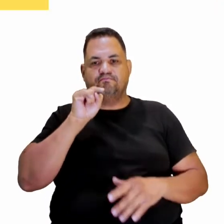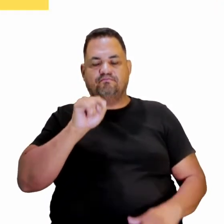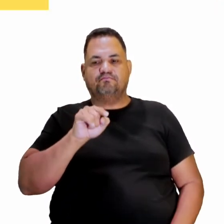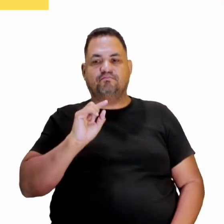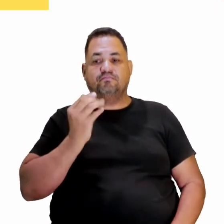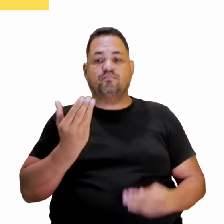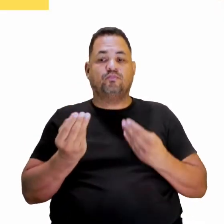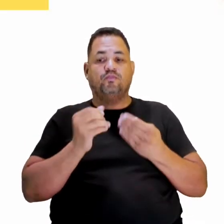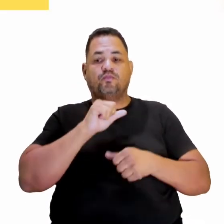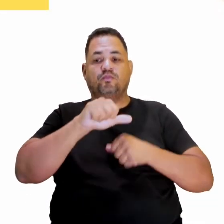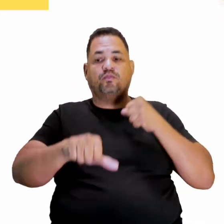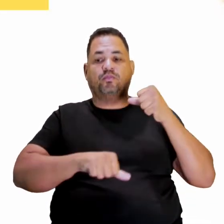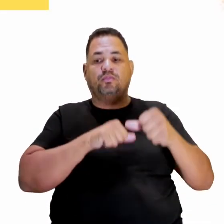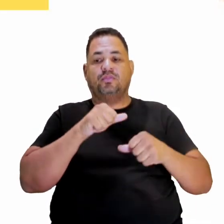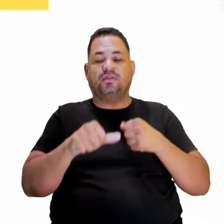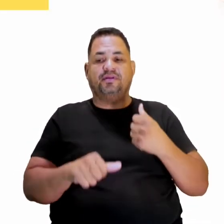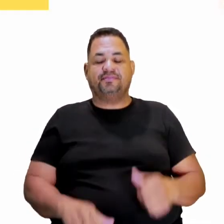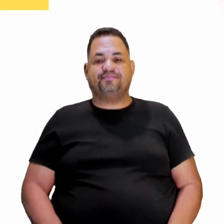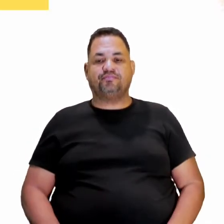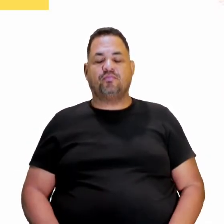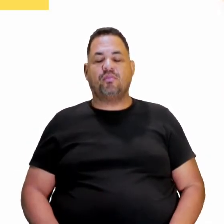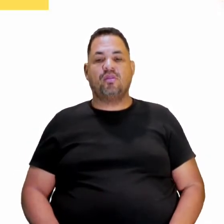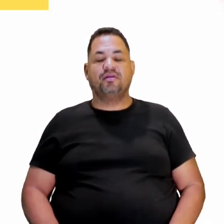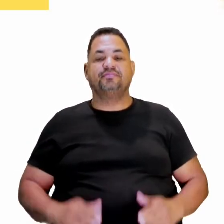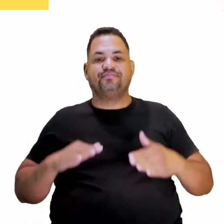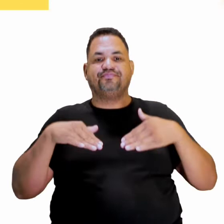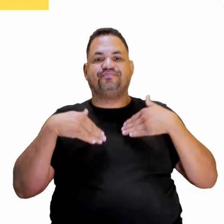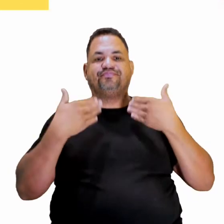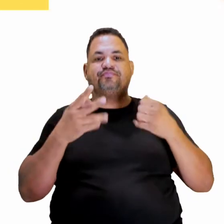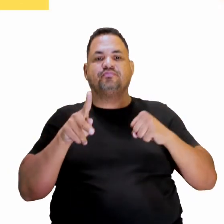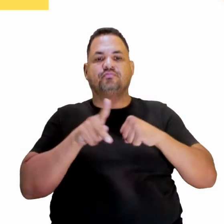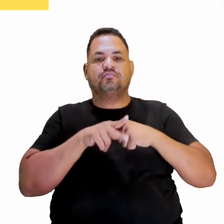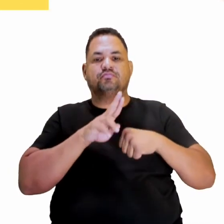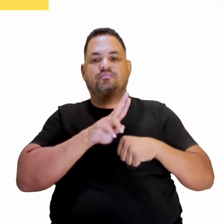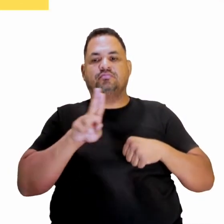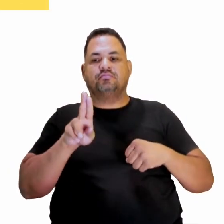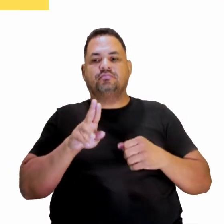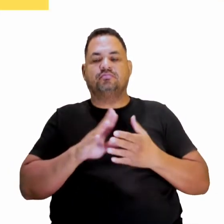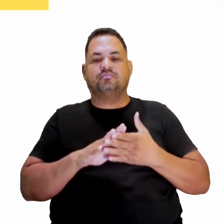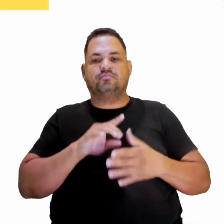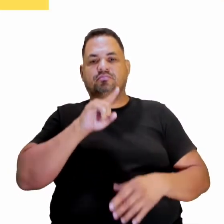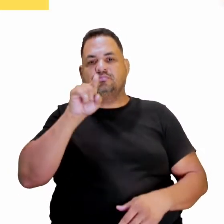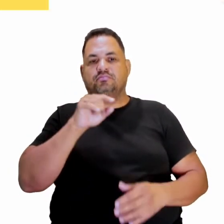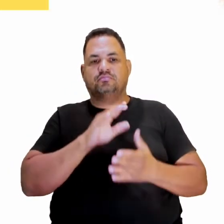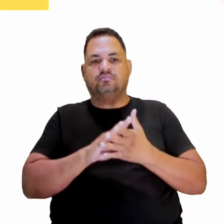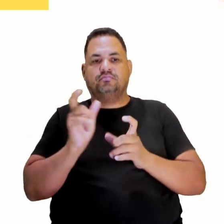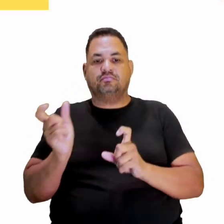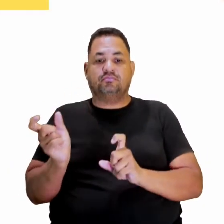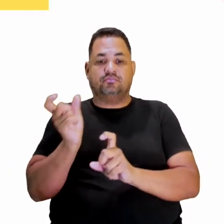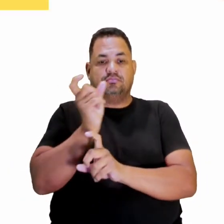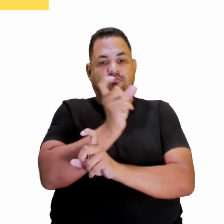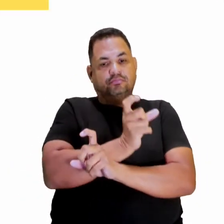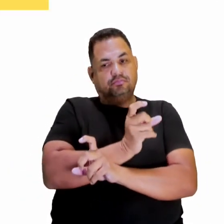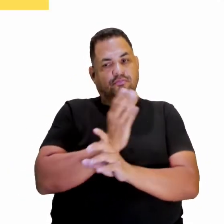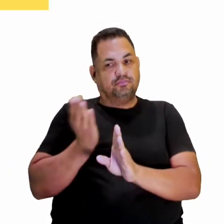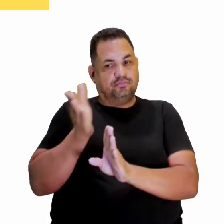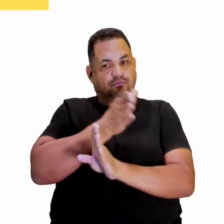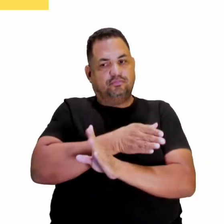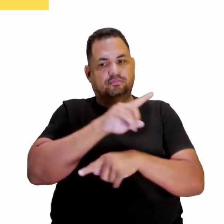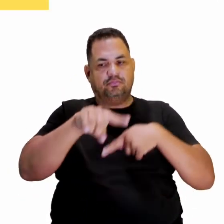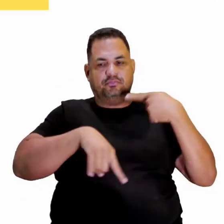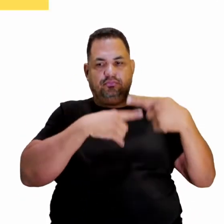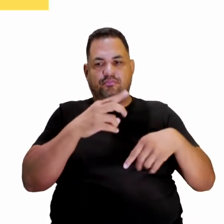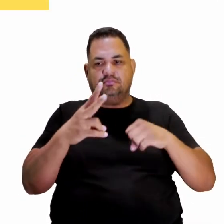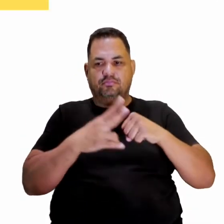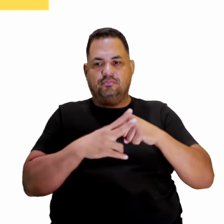agora, como eu comentei lá no outro slide. Quando é com pronomes interrogativos, eles vêm na frente, depois que vem o